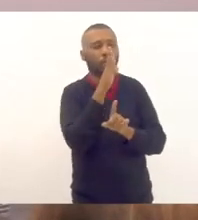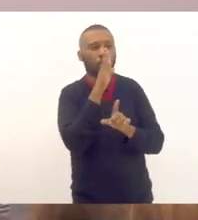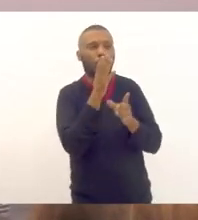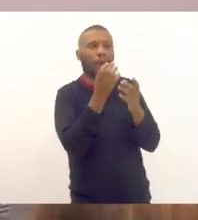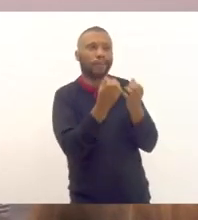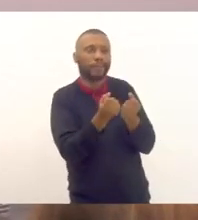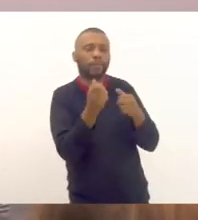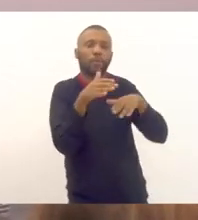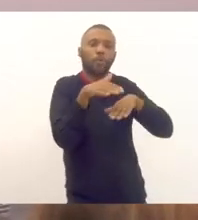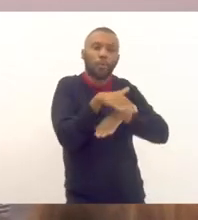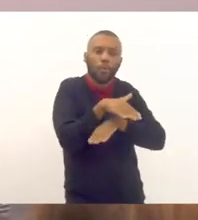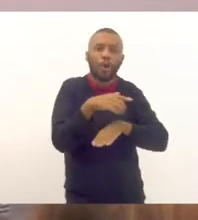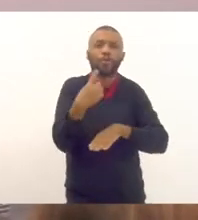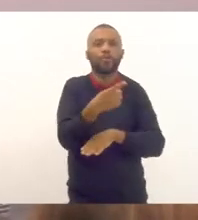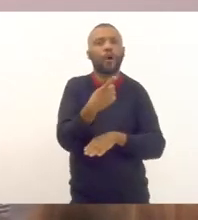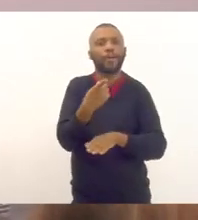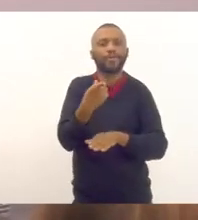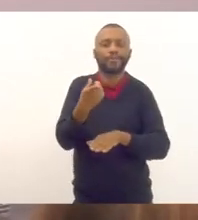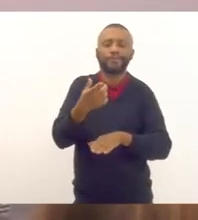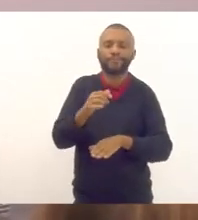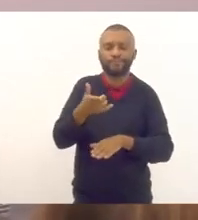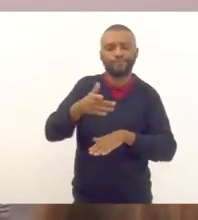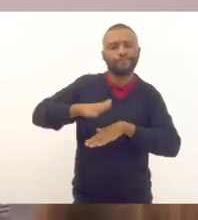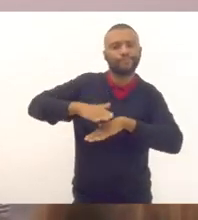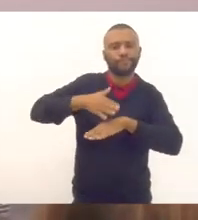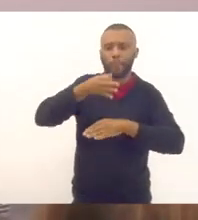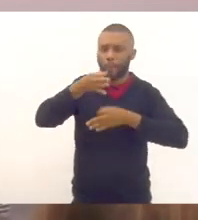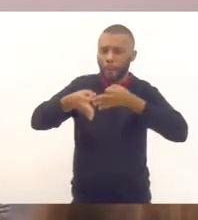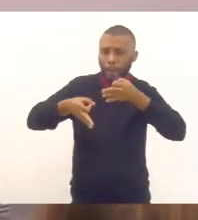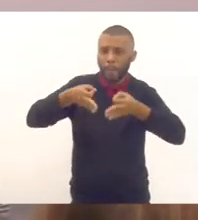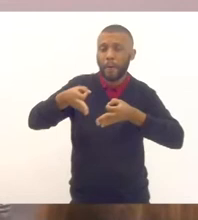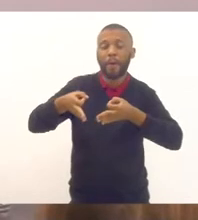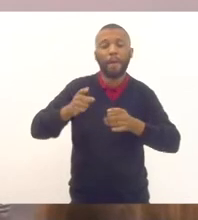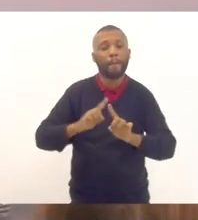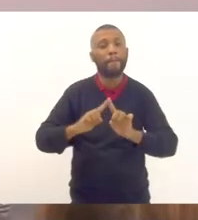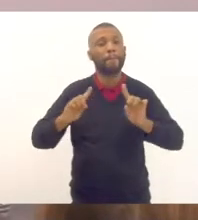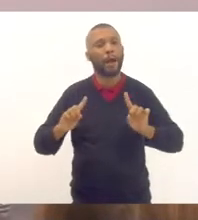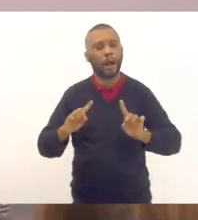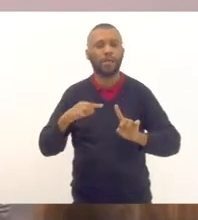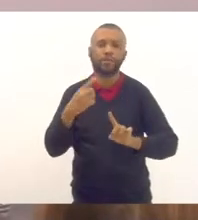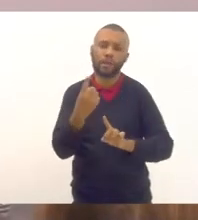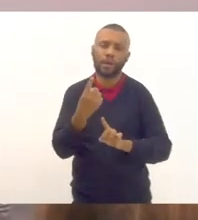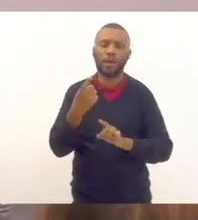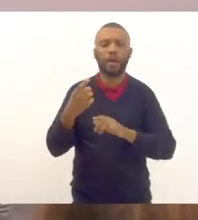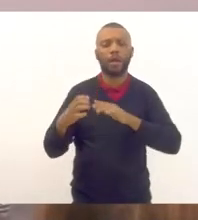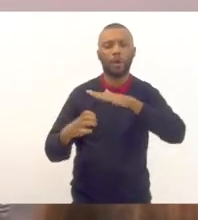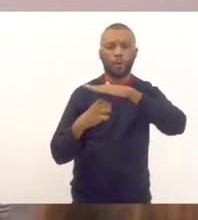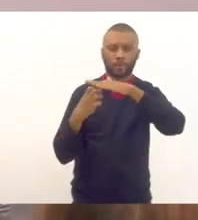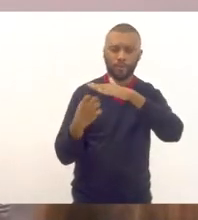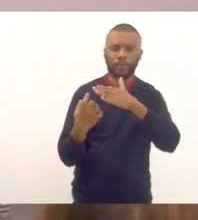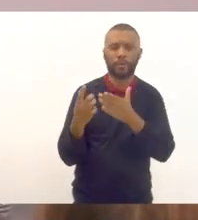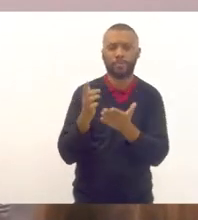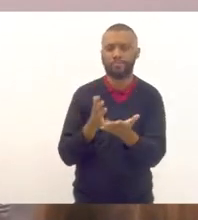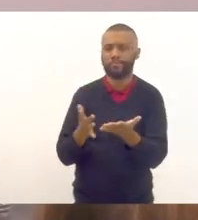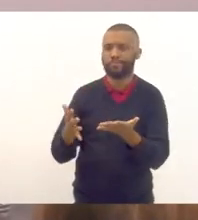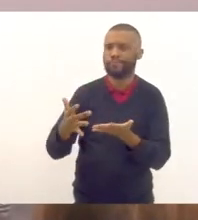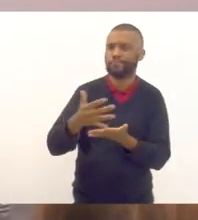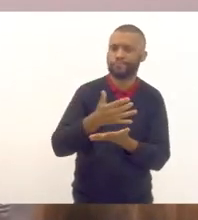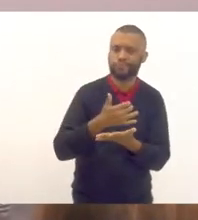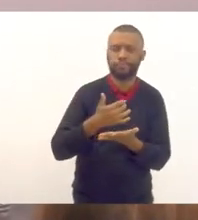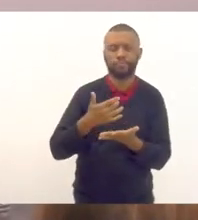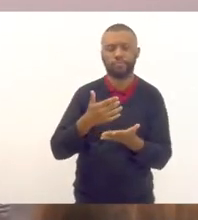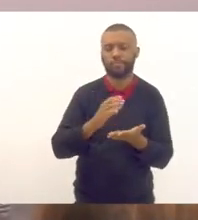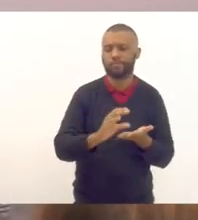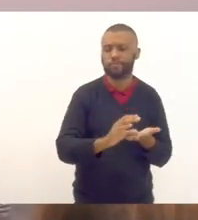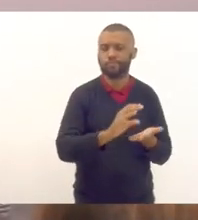nós participamos disso, mas que estão fazendo com que os empregos e a arrecadação migrem para outros estados. Então,